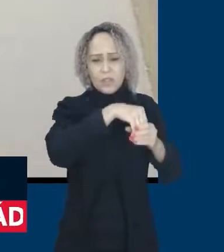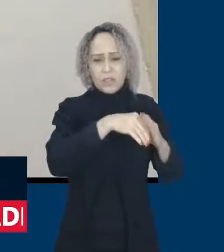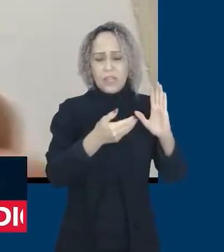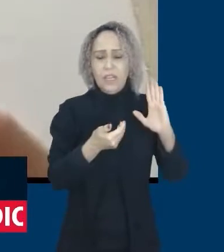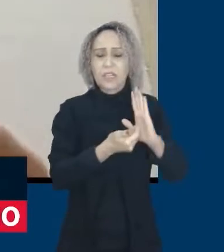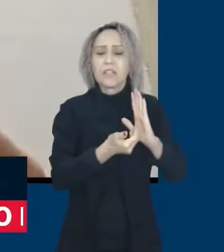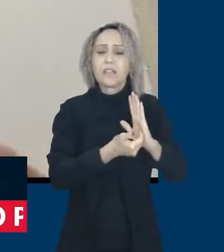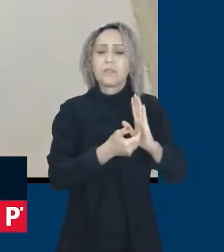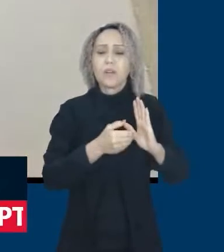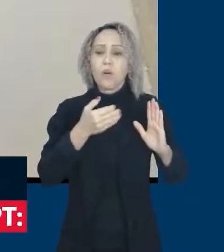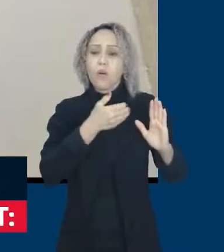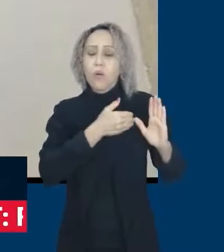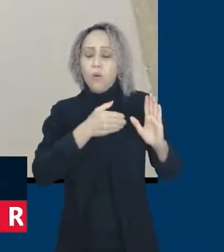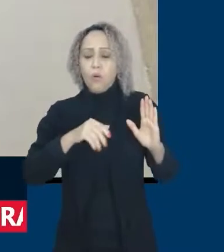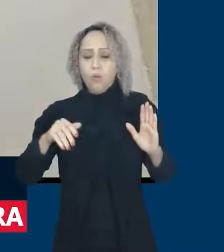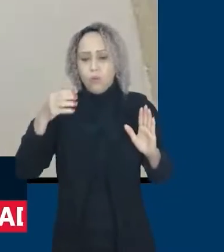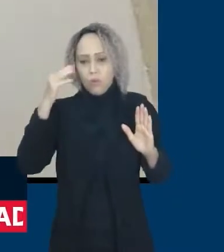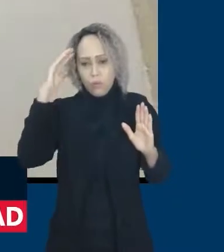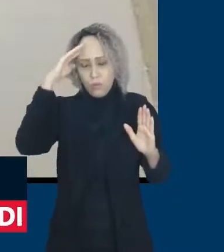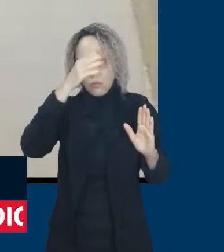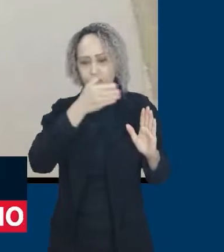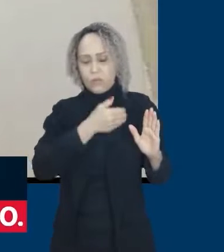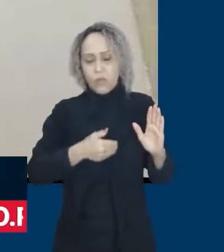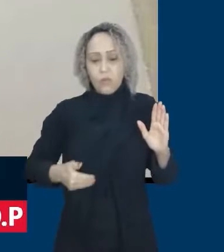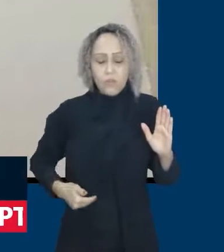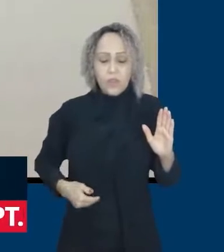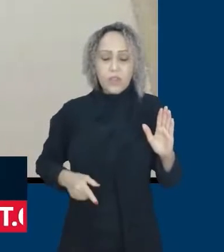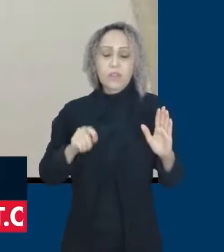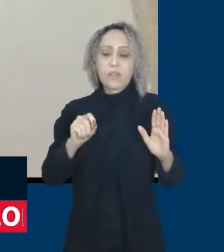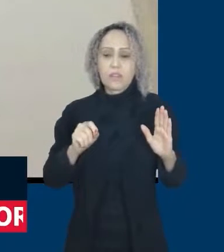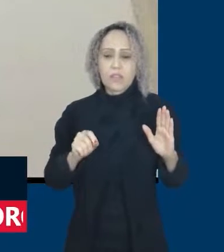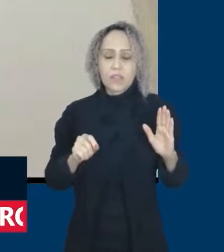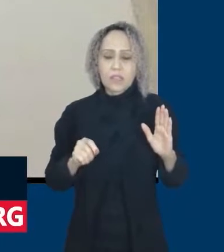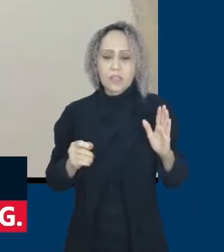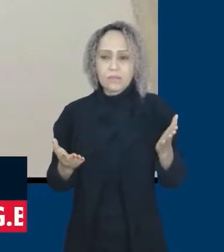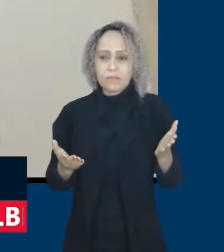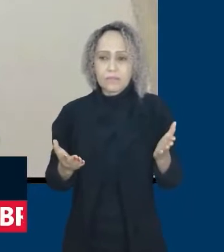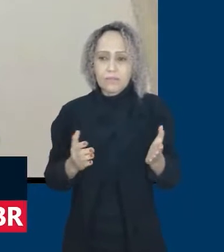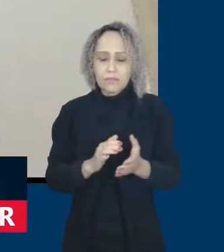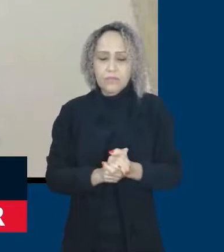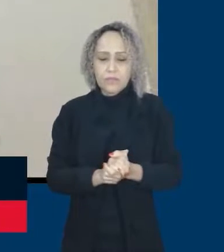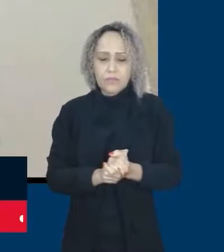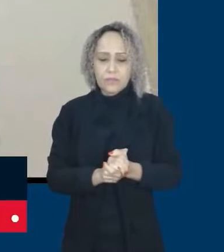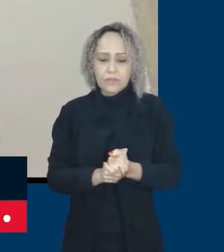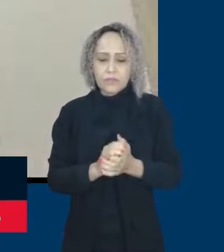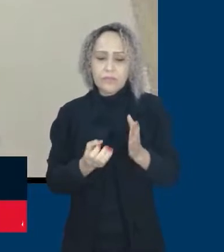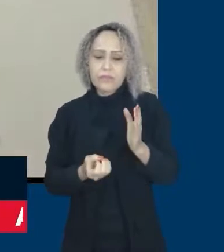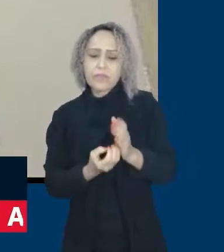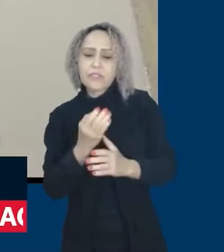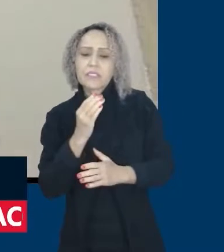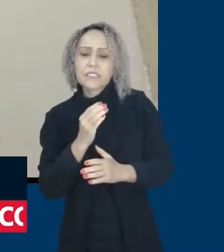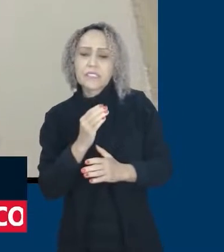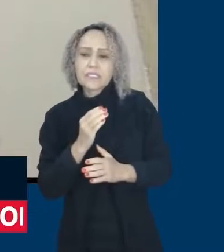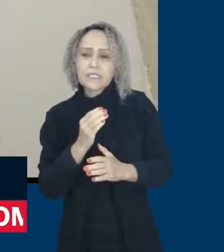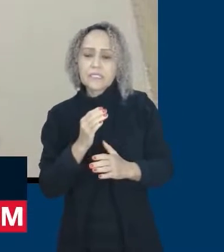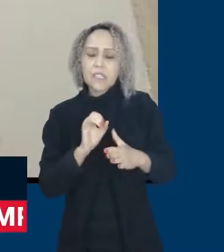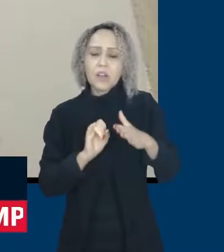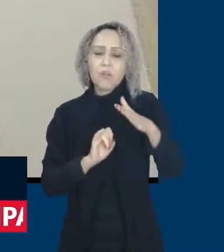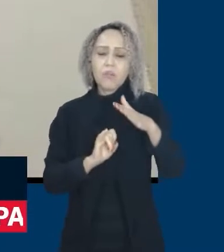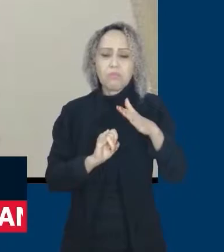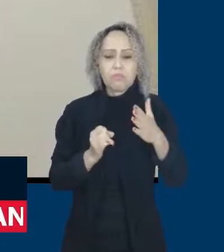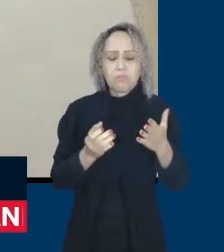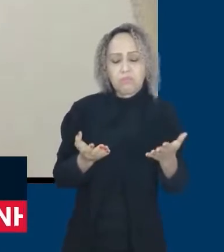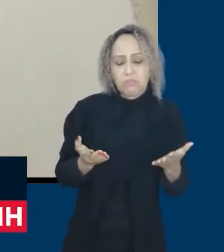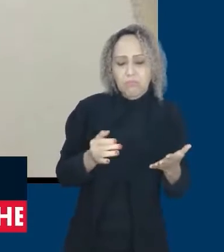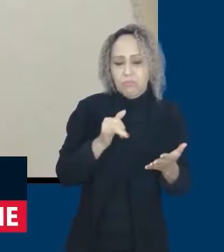governo cria um instituto de garantias. Com esse instituto de garantias, as pessoas podem oferecer uma operação